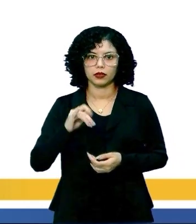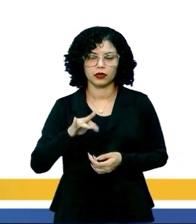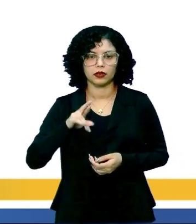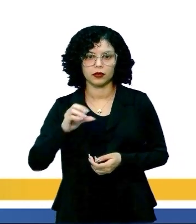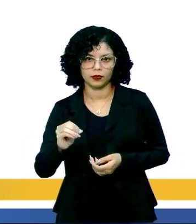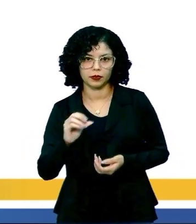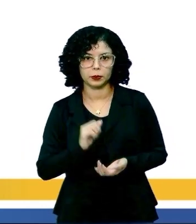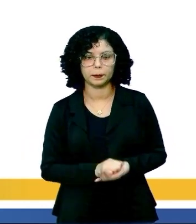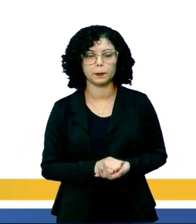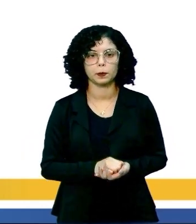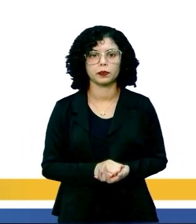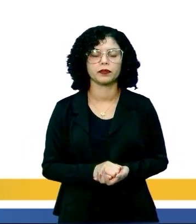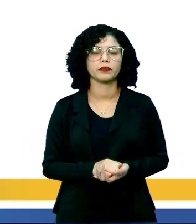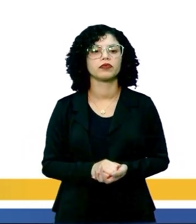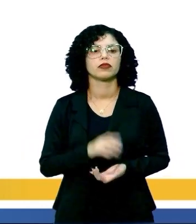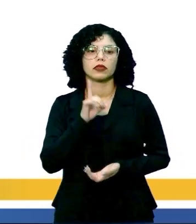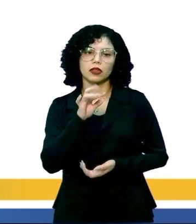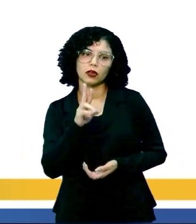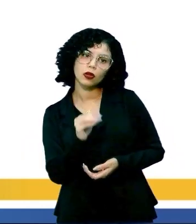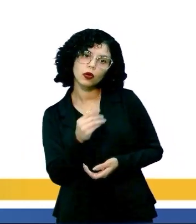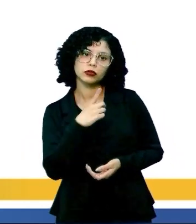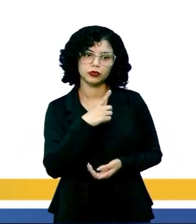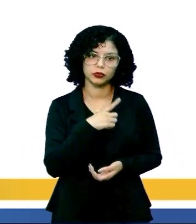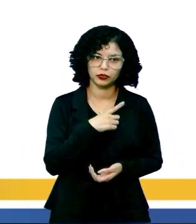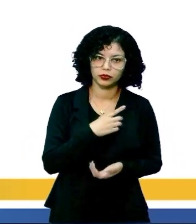Floriano Peixoto. O Deodoro ele